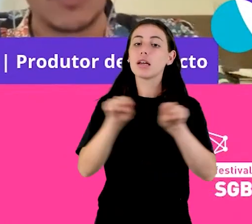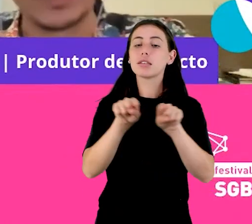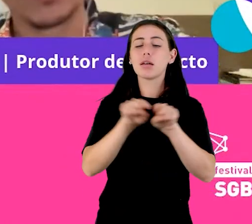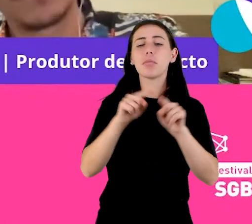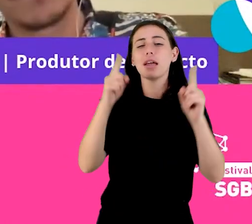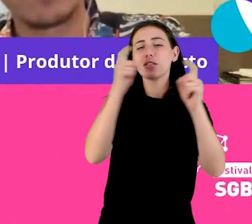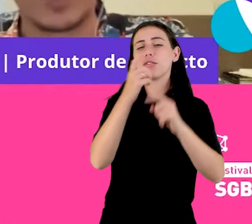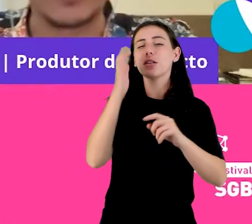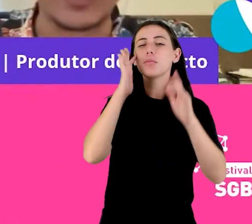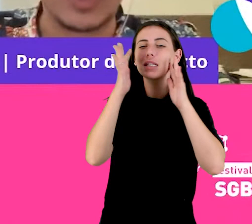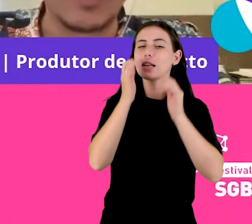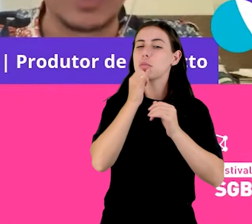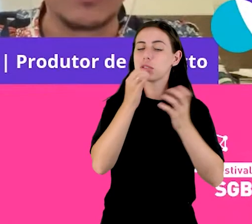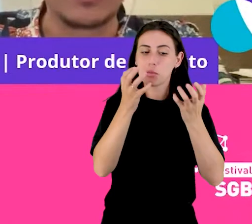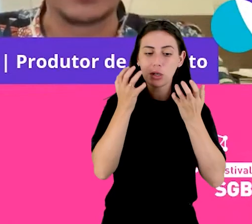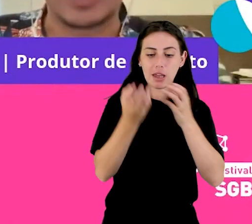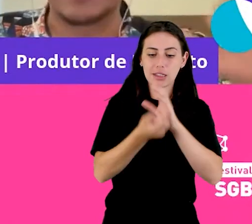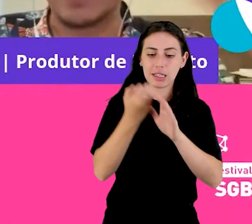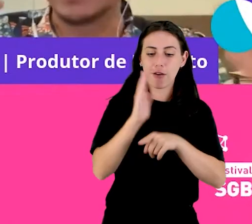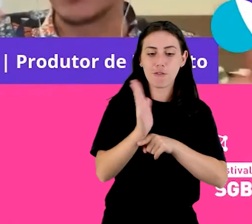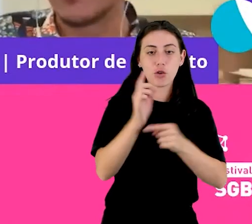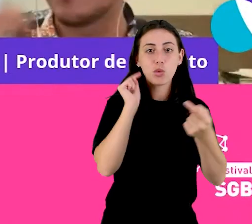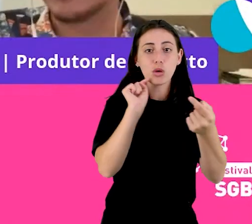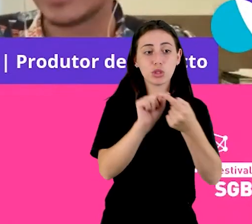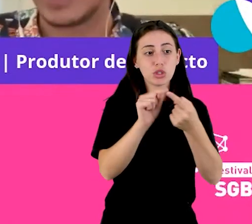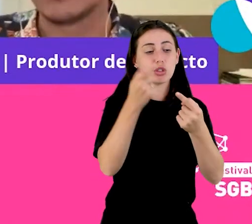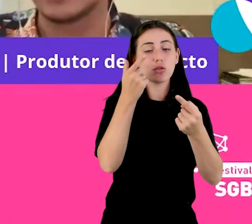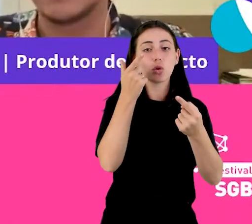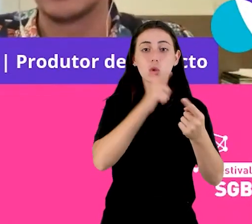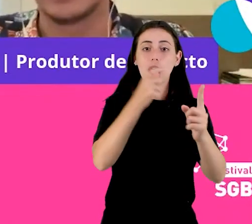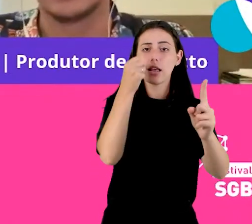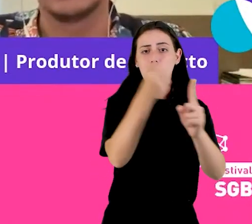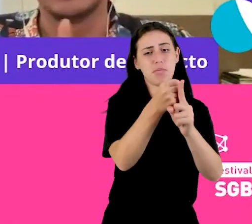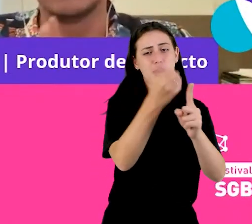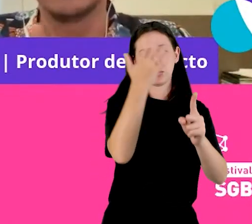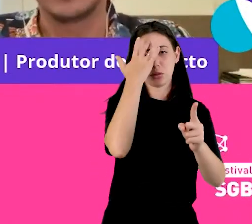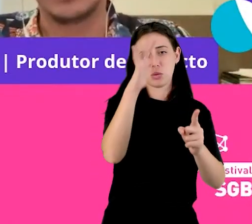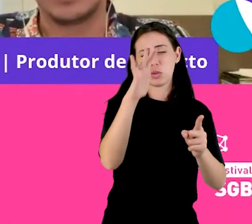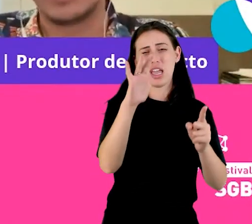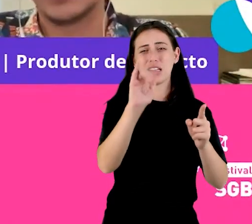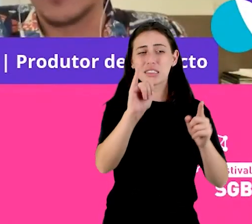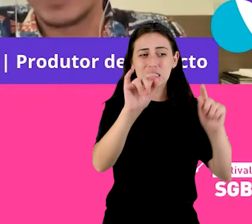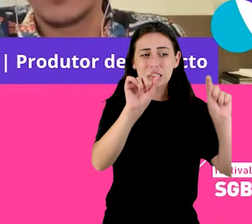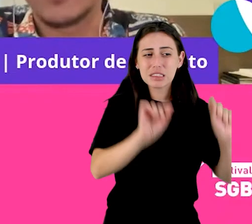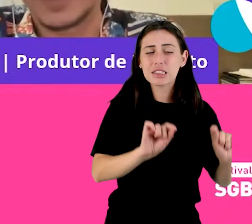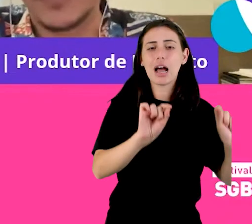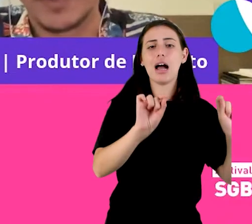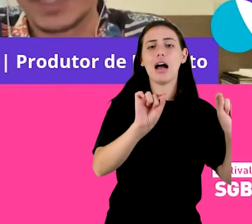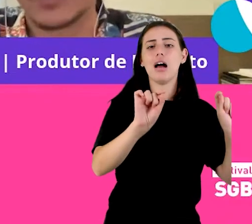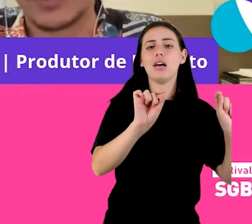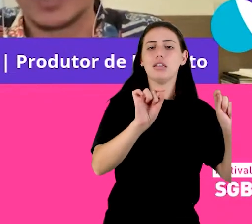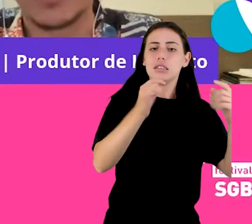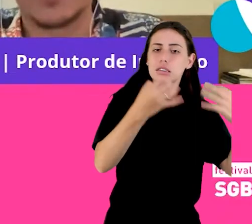sei o quanto pode funcionar ou não, ou se isso acaba também deixando o filme meio engessado de certa maneira, né? Porque a graça é que o filme seja um